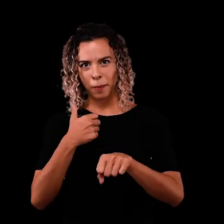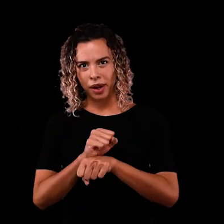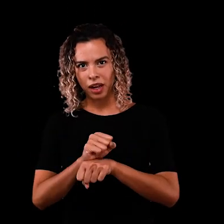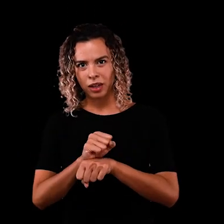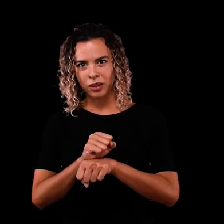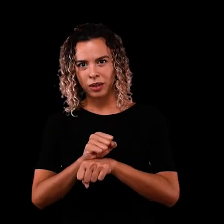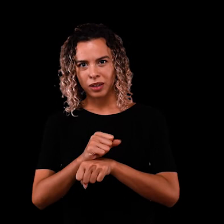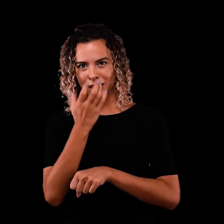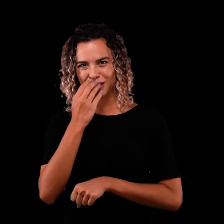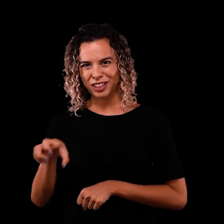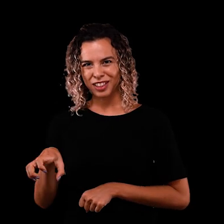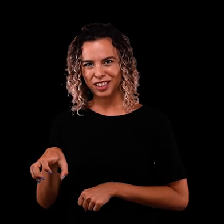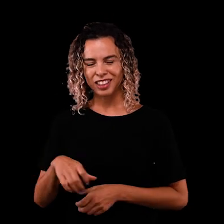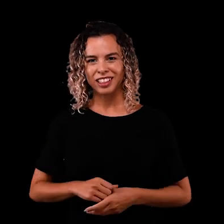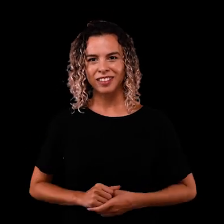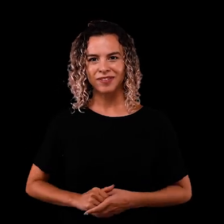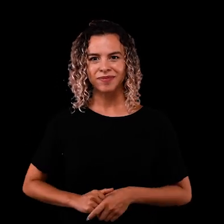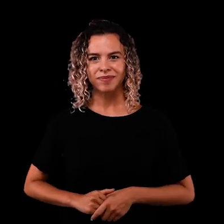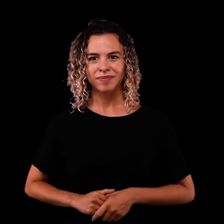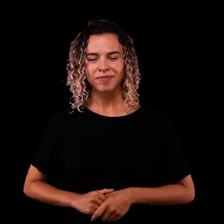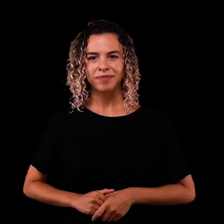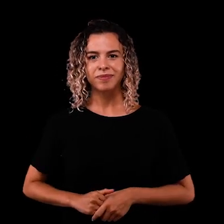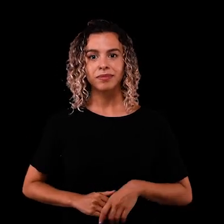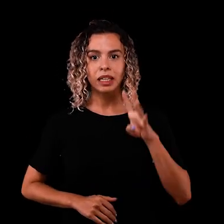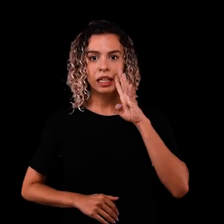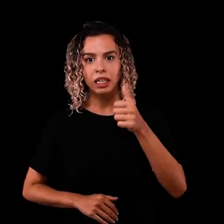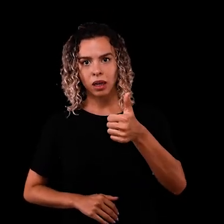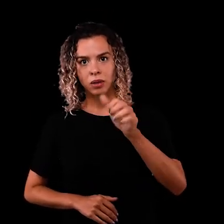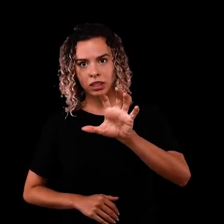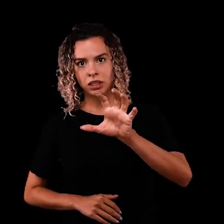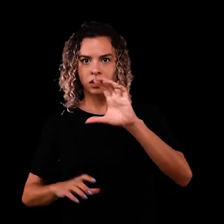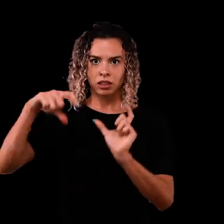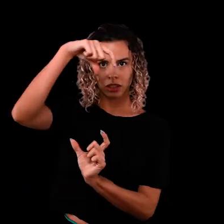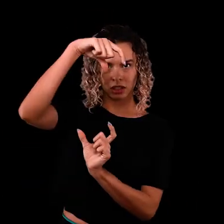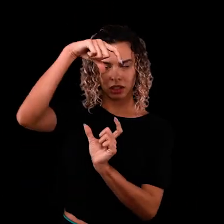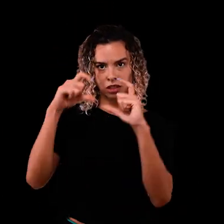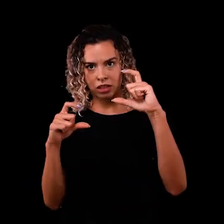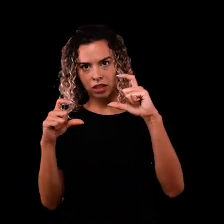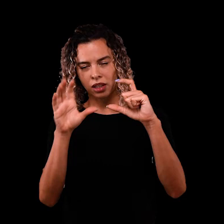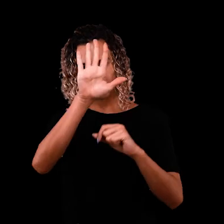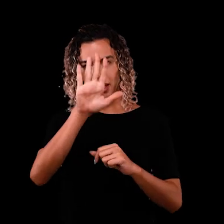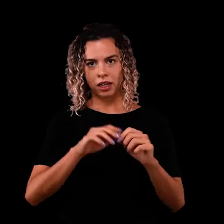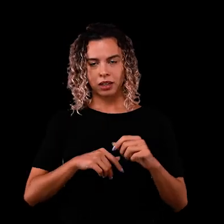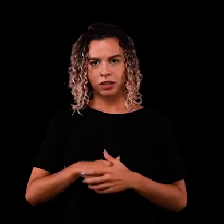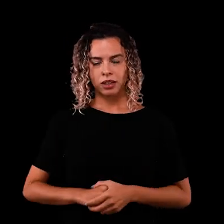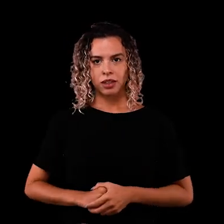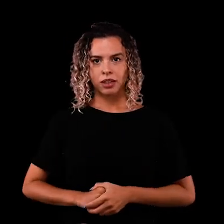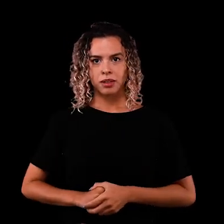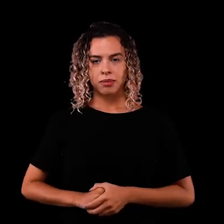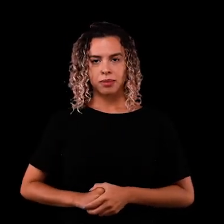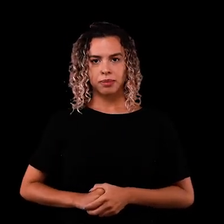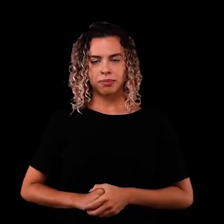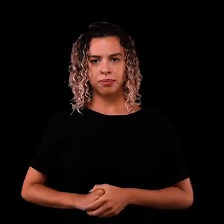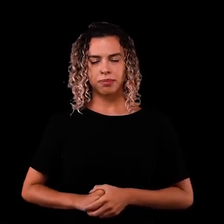Você quer que eu pare por conta do outro cachorro? Barras coloridas de referência técnica. Pedro legal. se filma. Você é assim de lado, né? Opa, pera aí que eu bloqueei o celular.